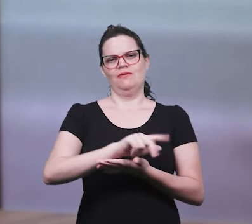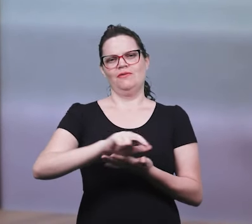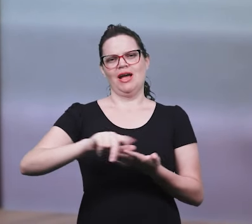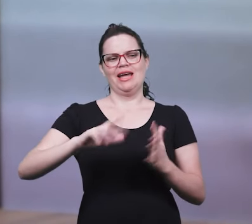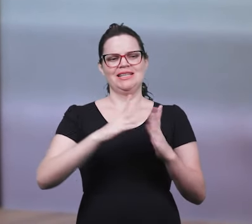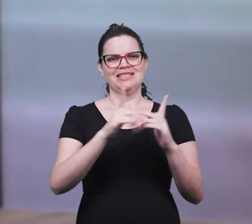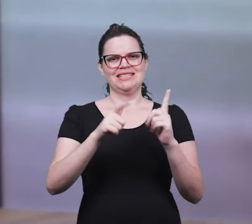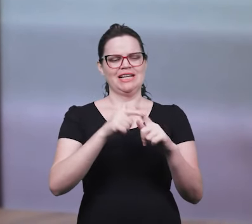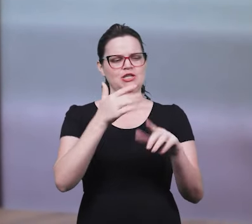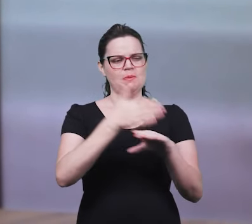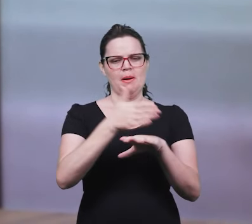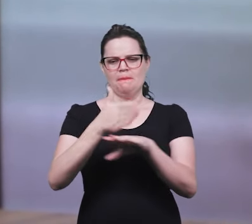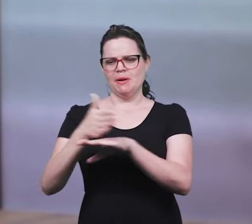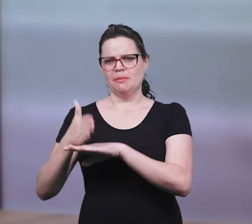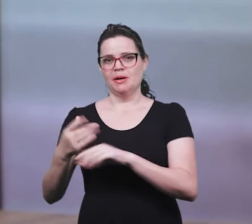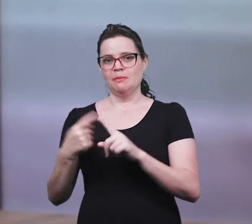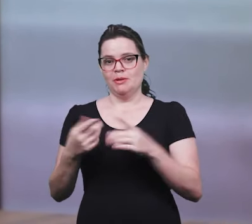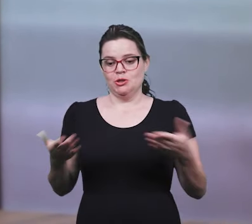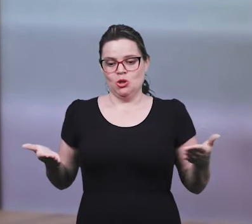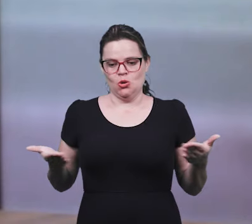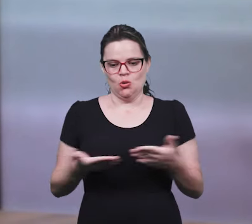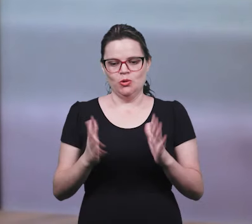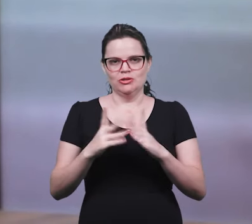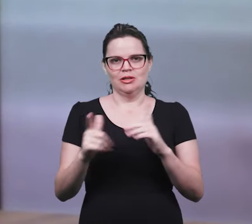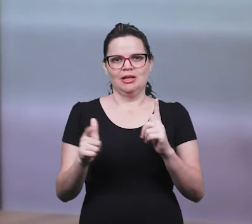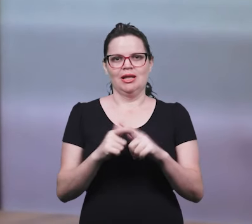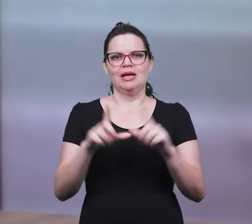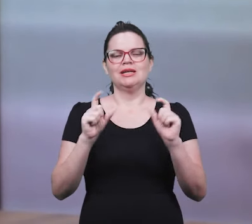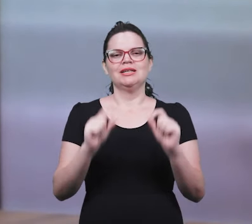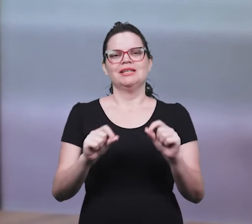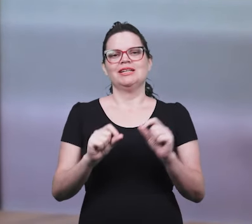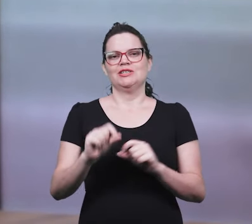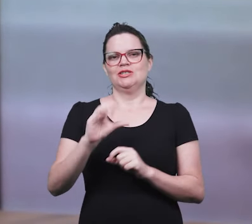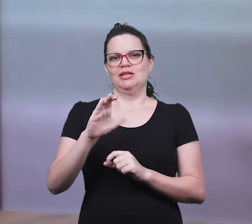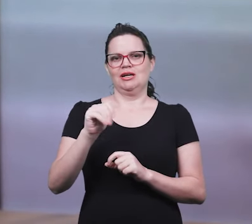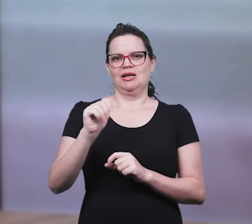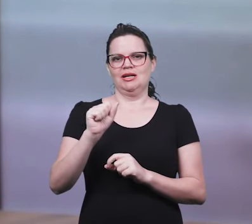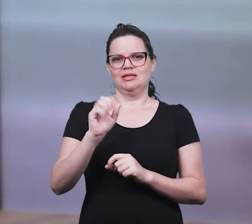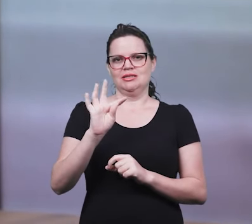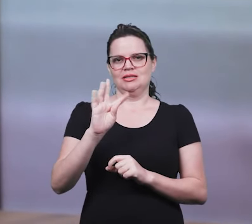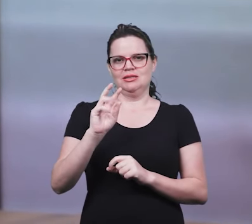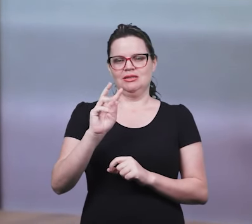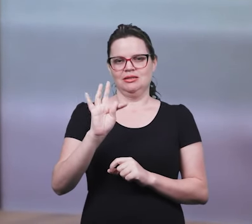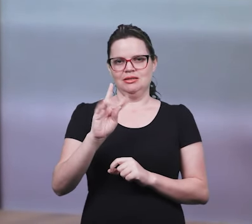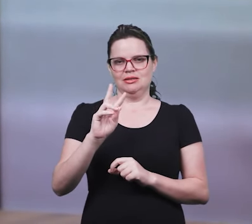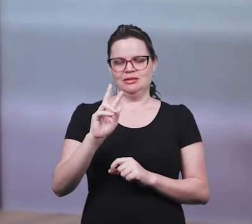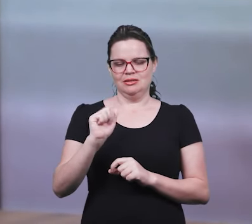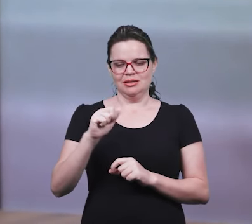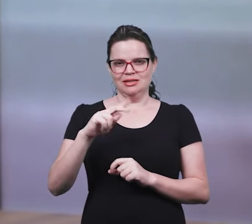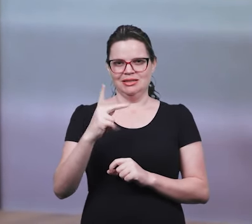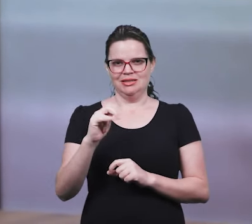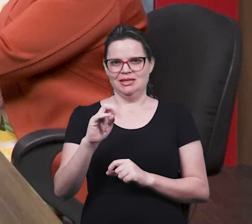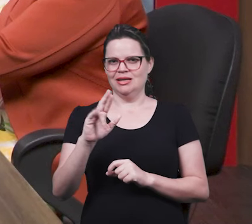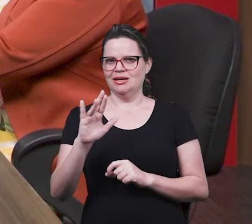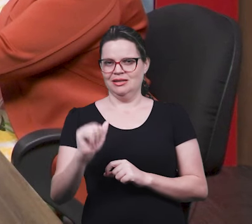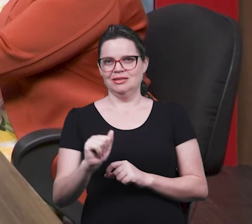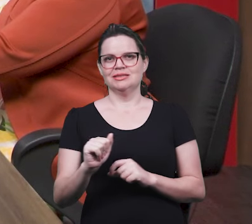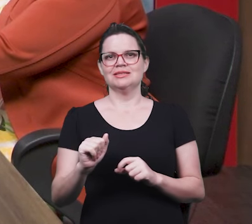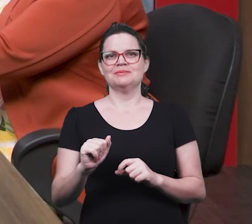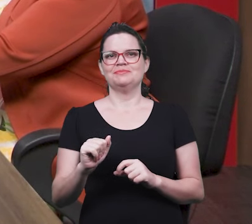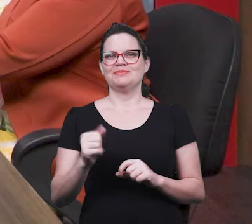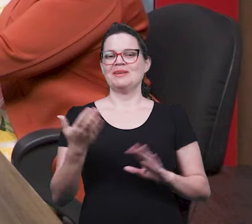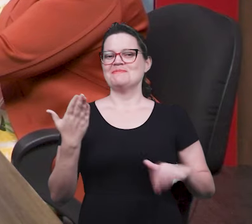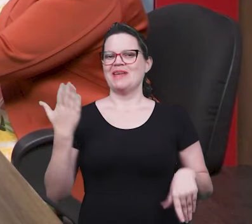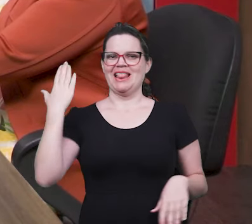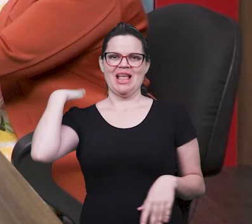várias igrejas, mas atualmente está na igreja de Castanheiras, Praia da Costa. Quem será, Kézia? Quem será essa